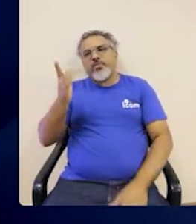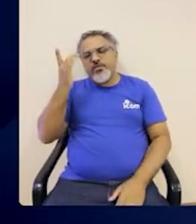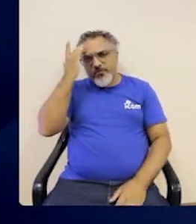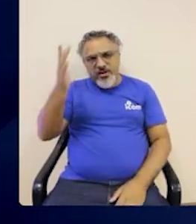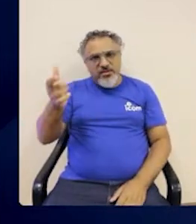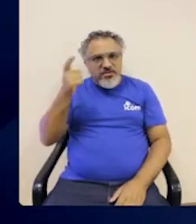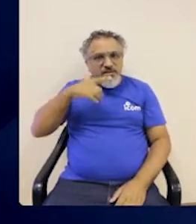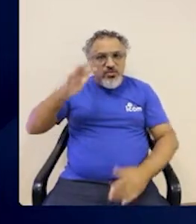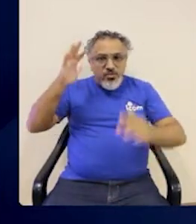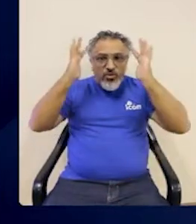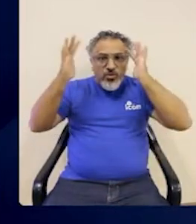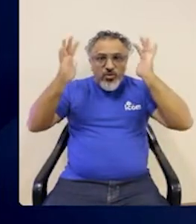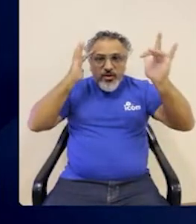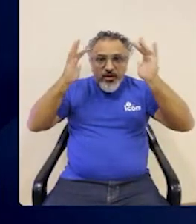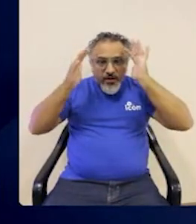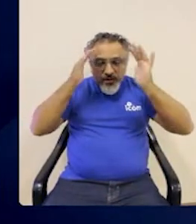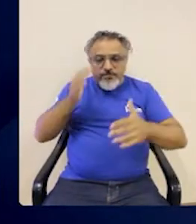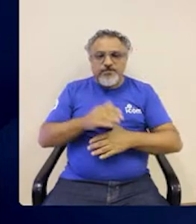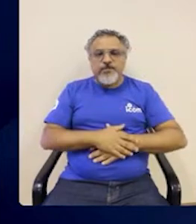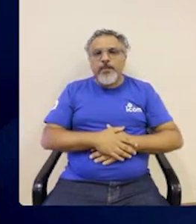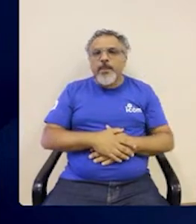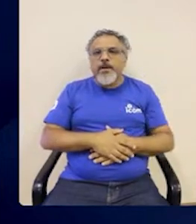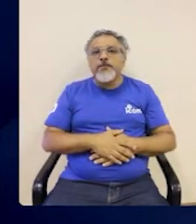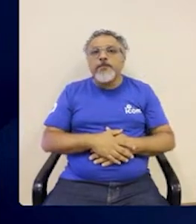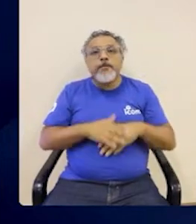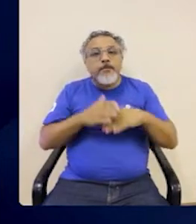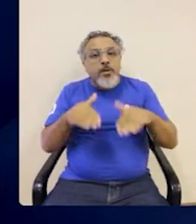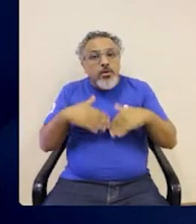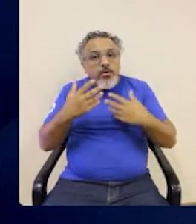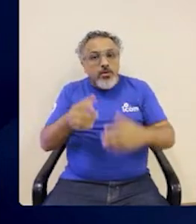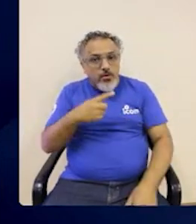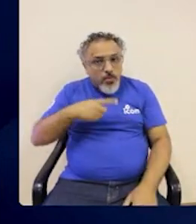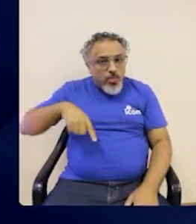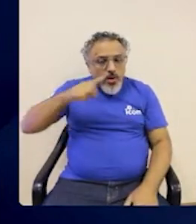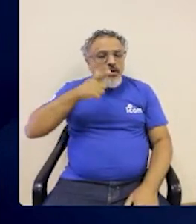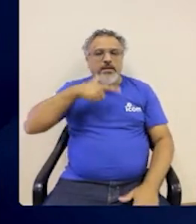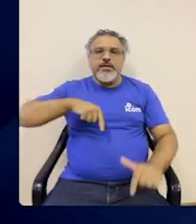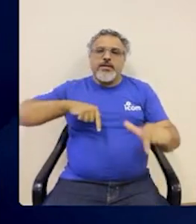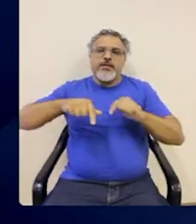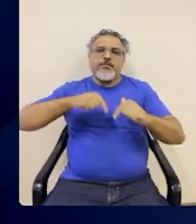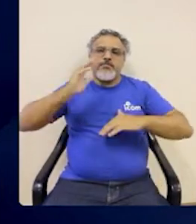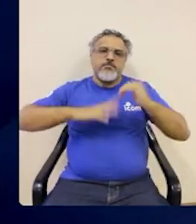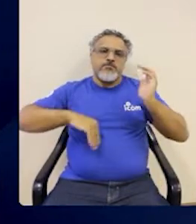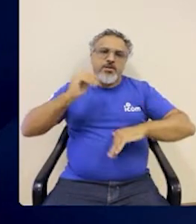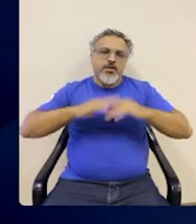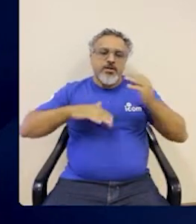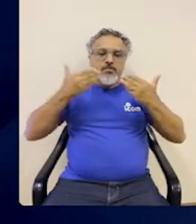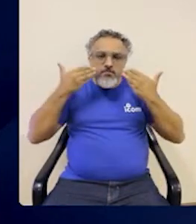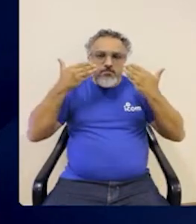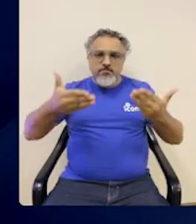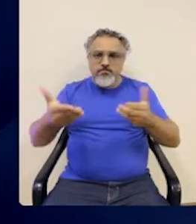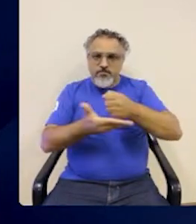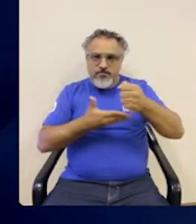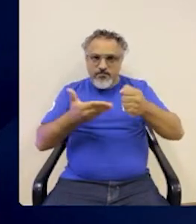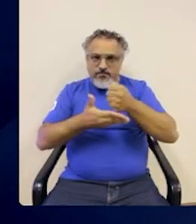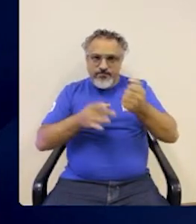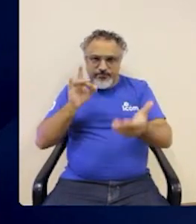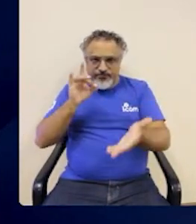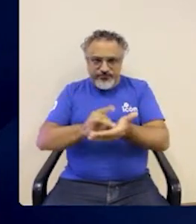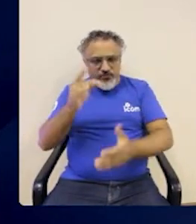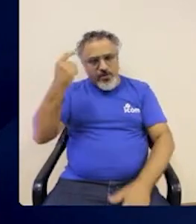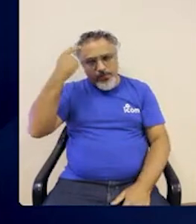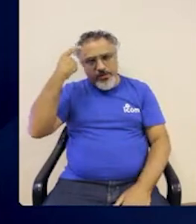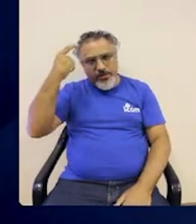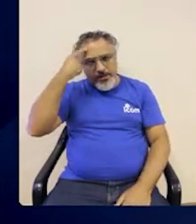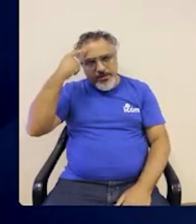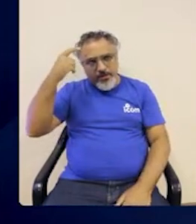em teoria, que a gente deveria ter. Quando a gente trabalha com prática baseada em evidência, então se a gente for pensar, né,